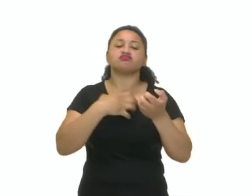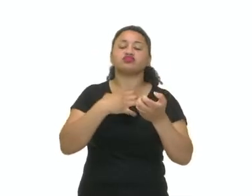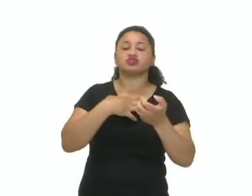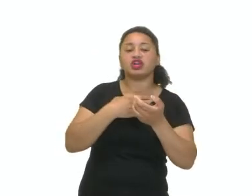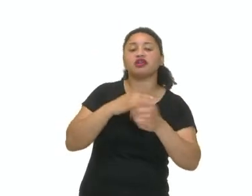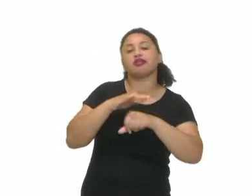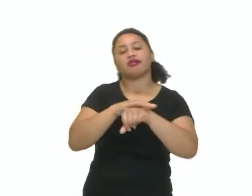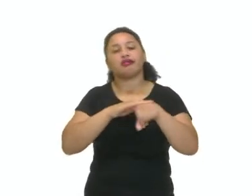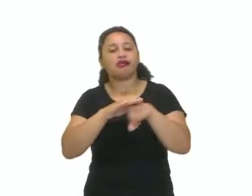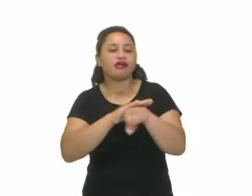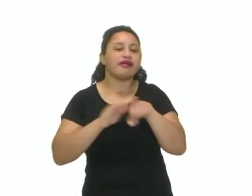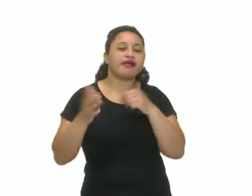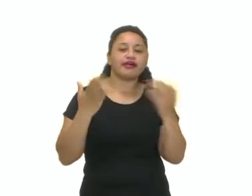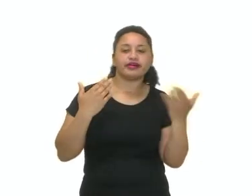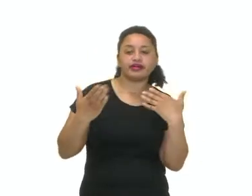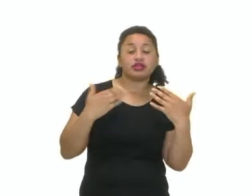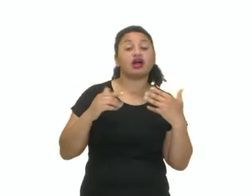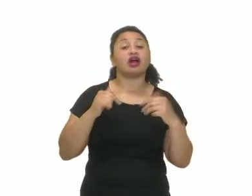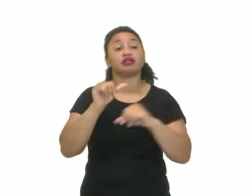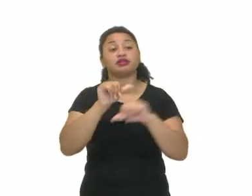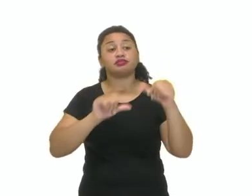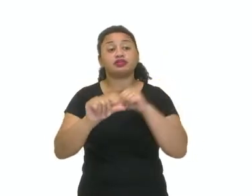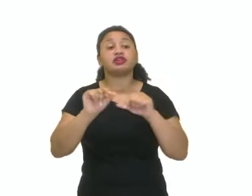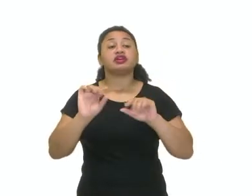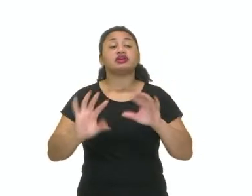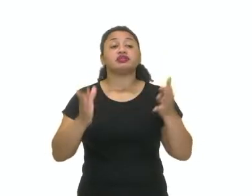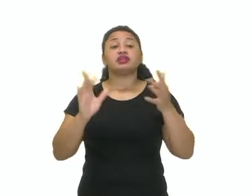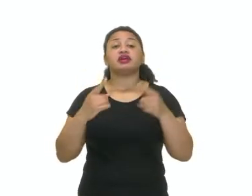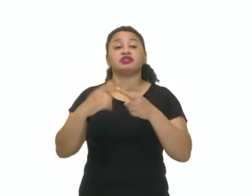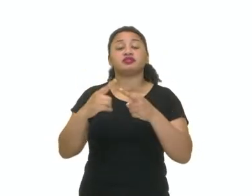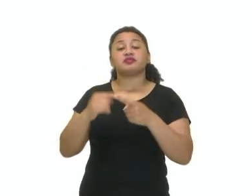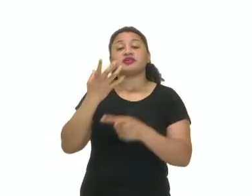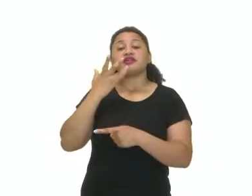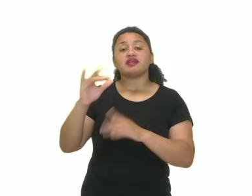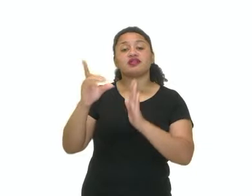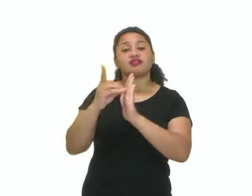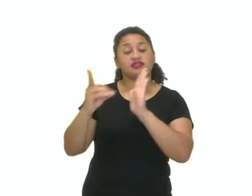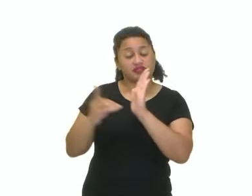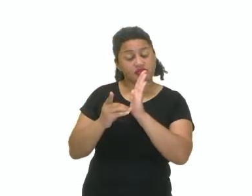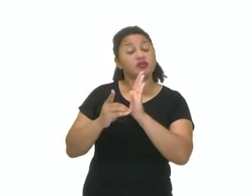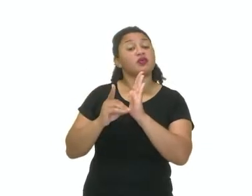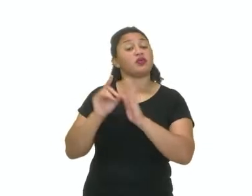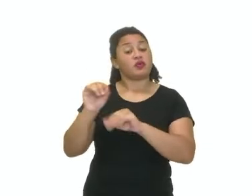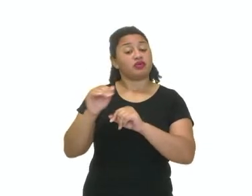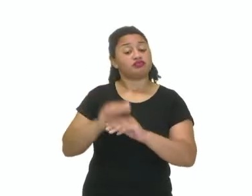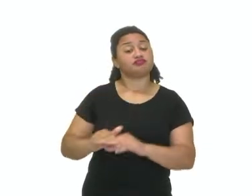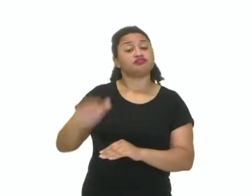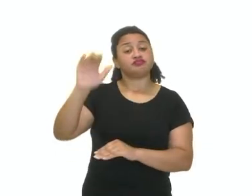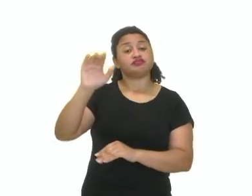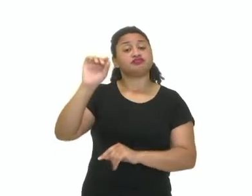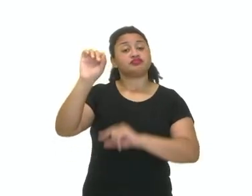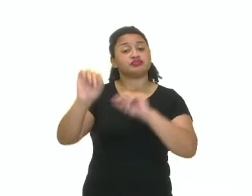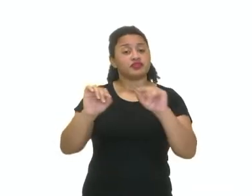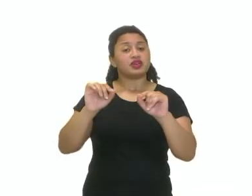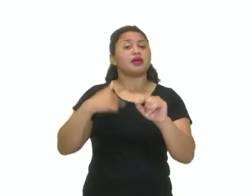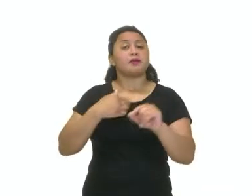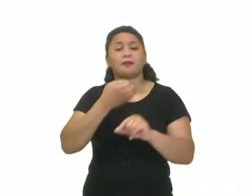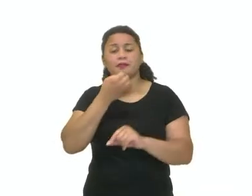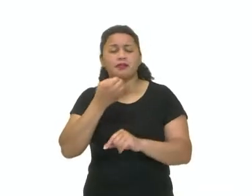de conversa. As mudanças decorrem do fato de as crianças da década crescerem muito